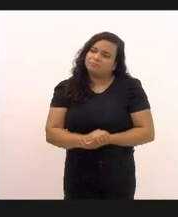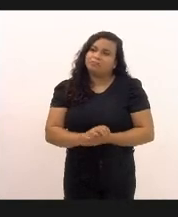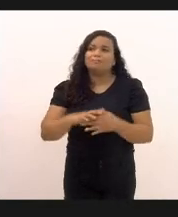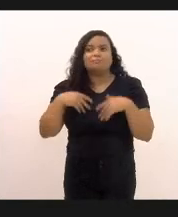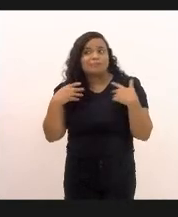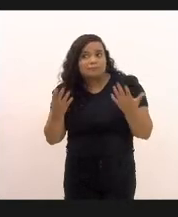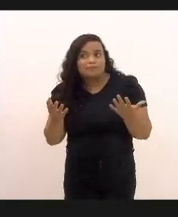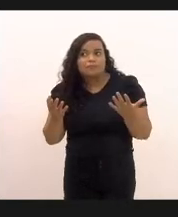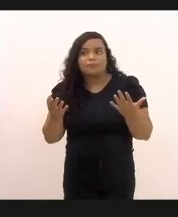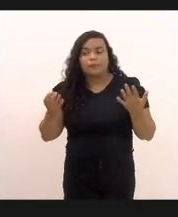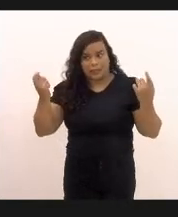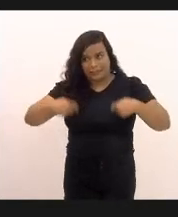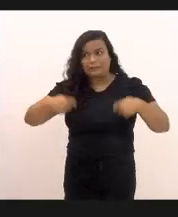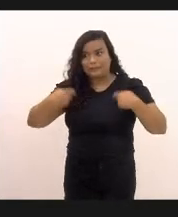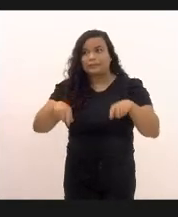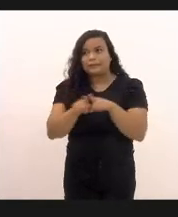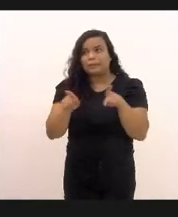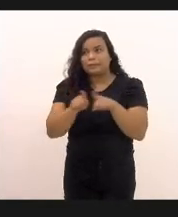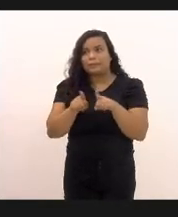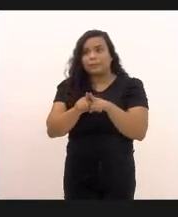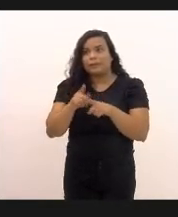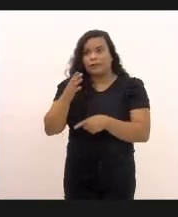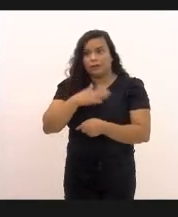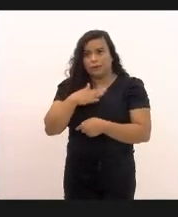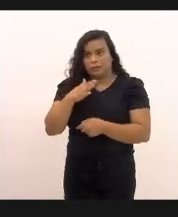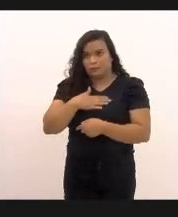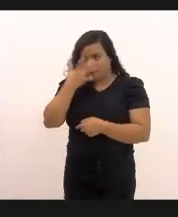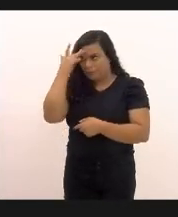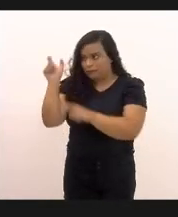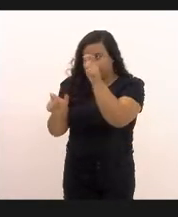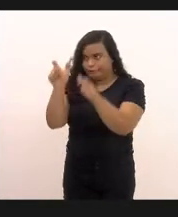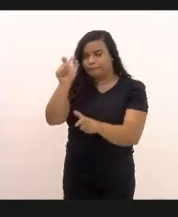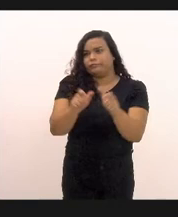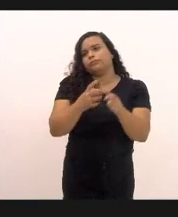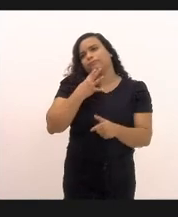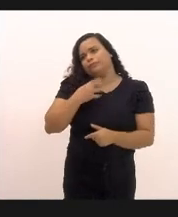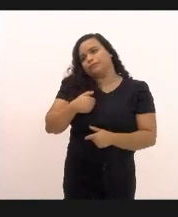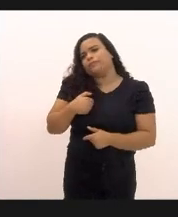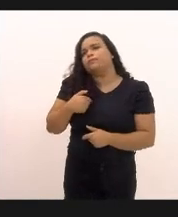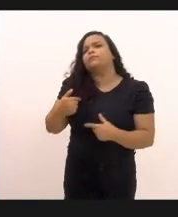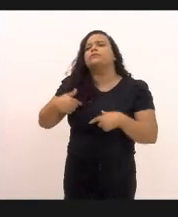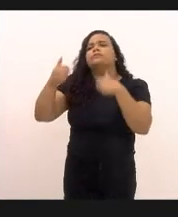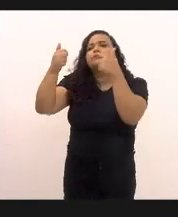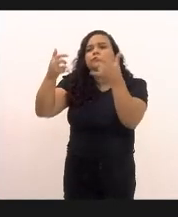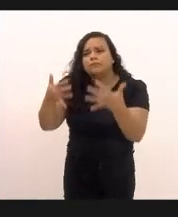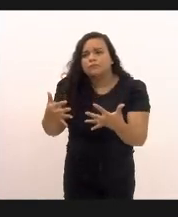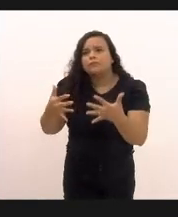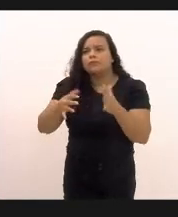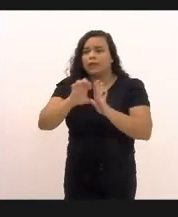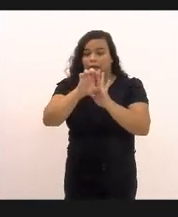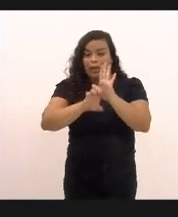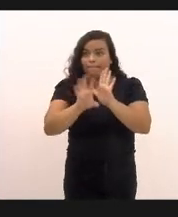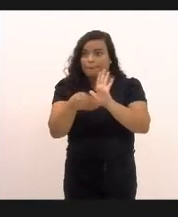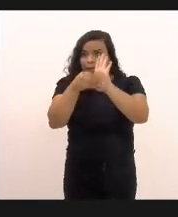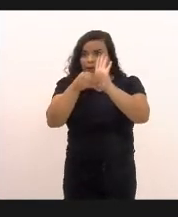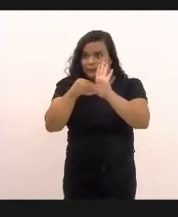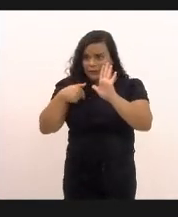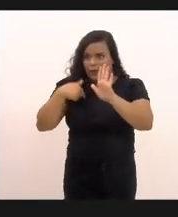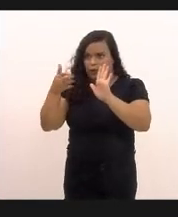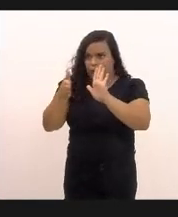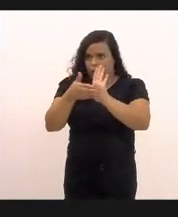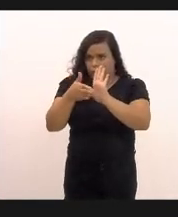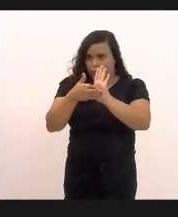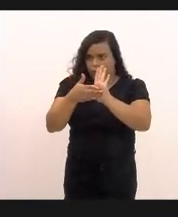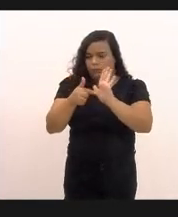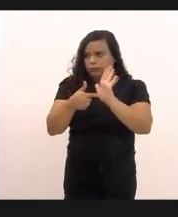modo, até pela necessidade de esclarecimento aos meus pares, eu explico que a emenda que eu apresentei